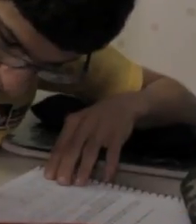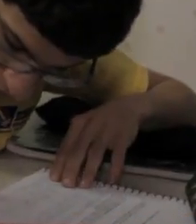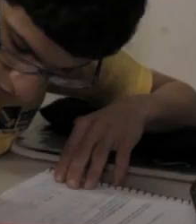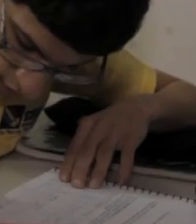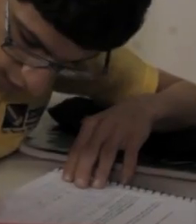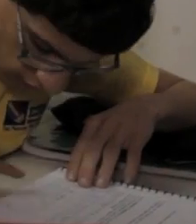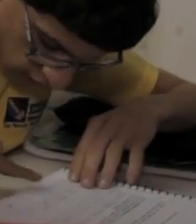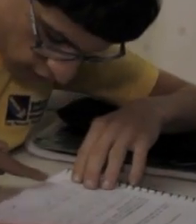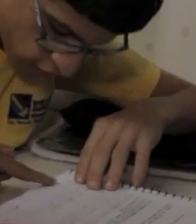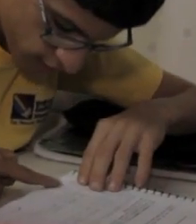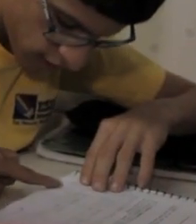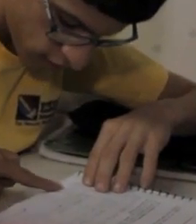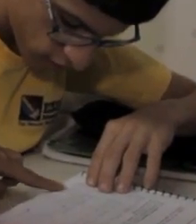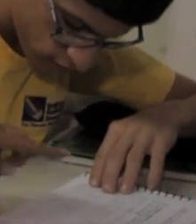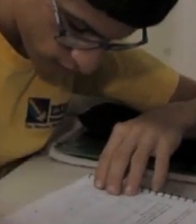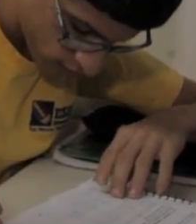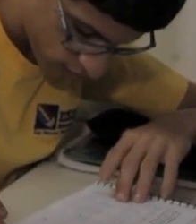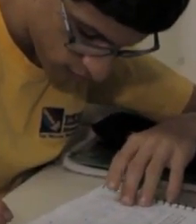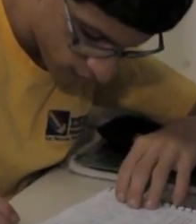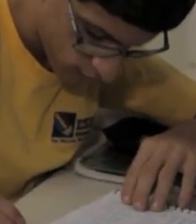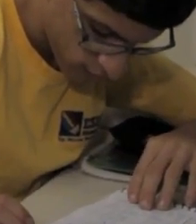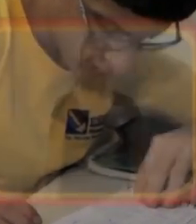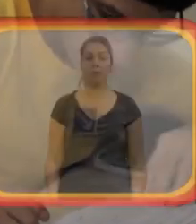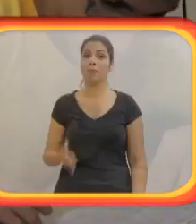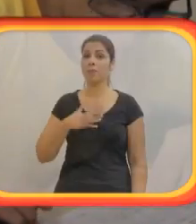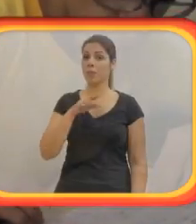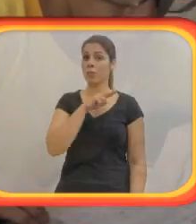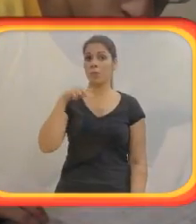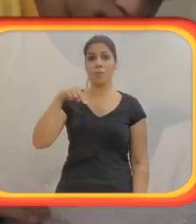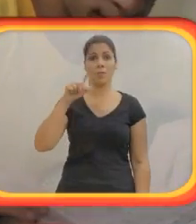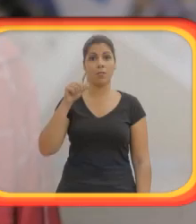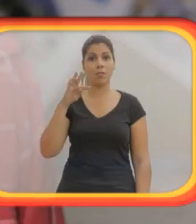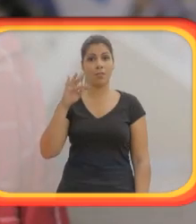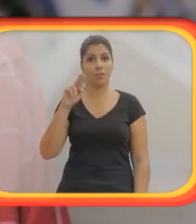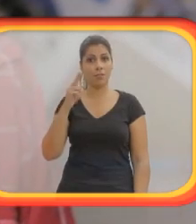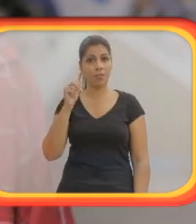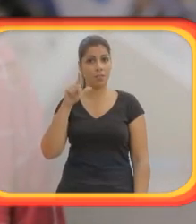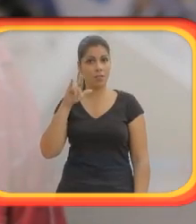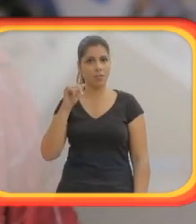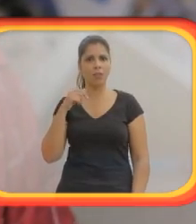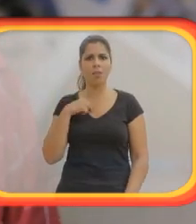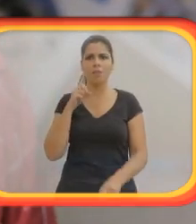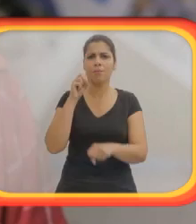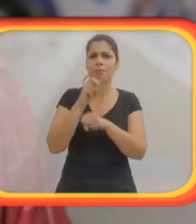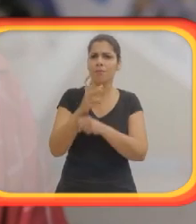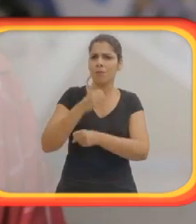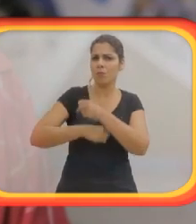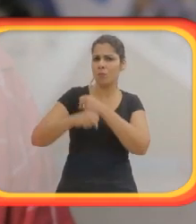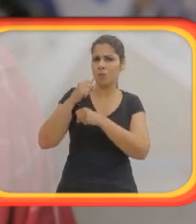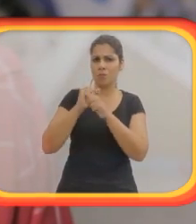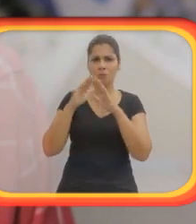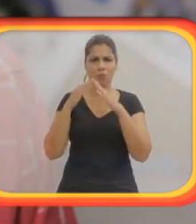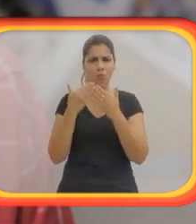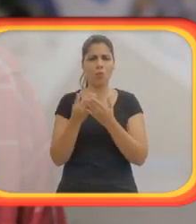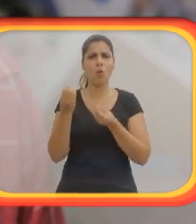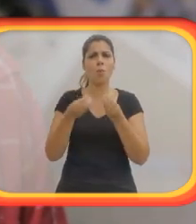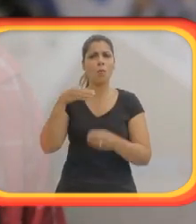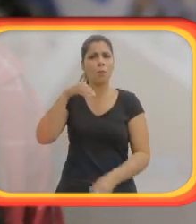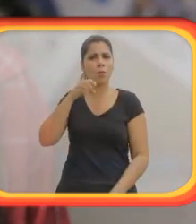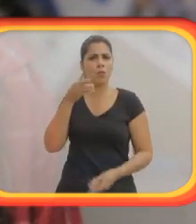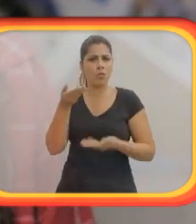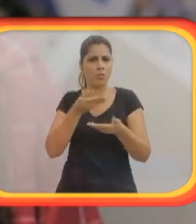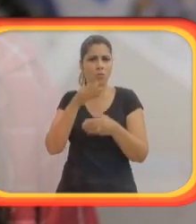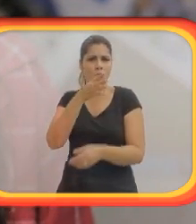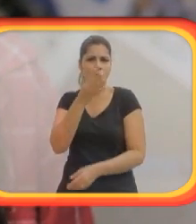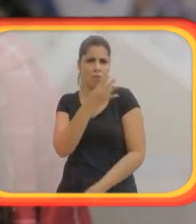Os dois apontam para o texto em um caderno. Meu nome é Natália. Eu entrei ano passado no colégio como